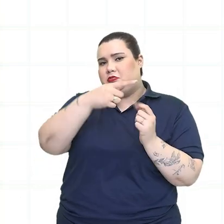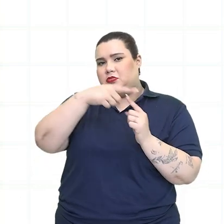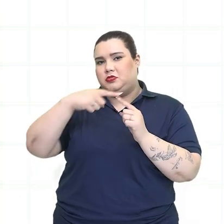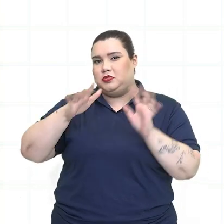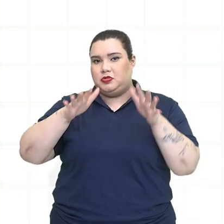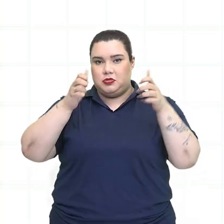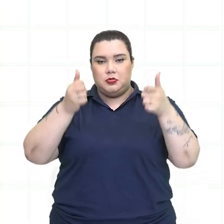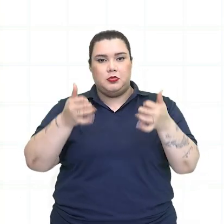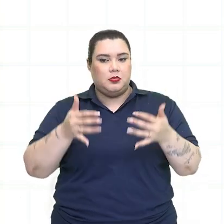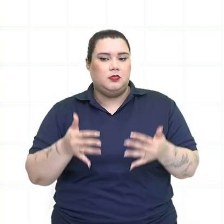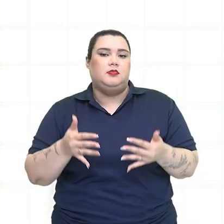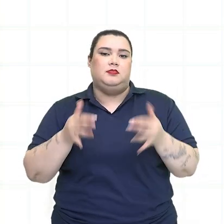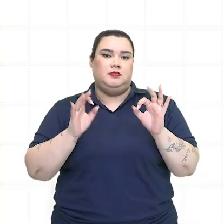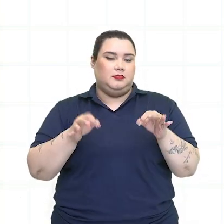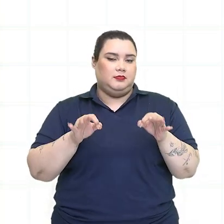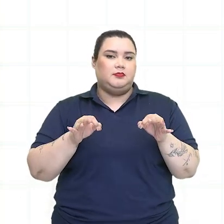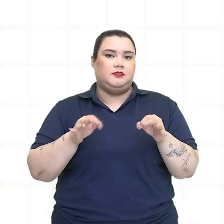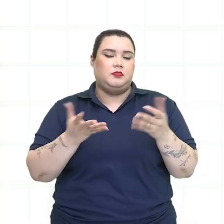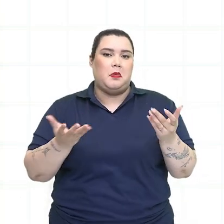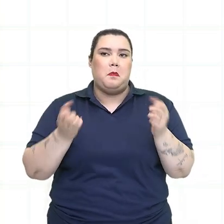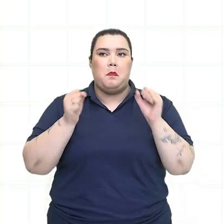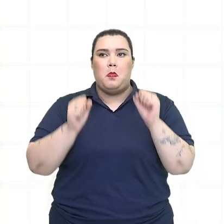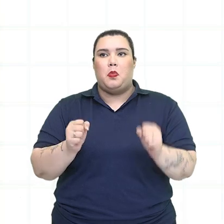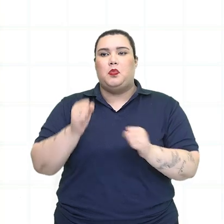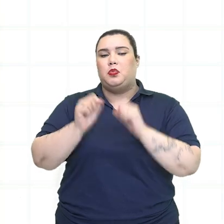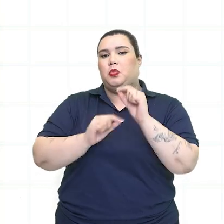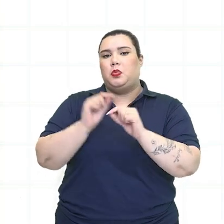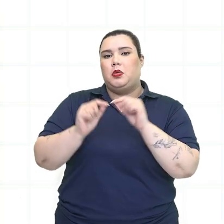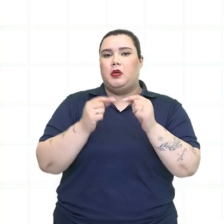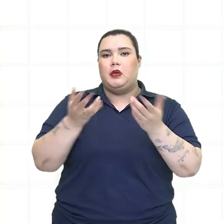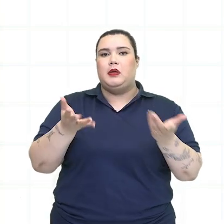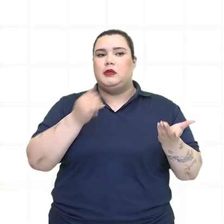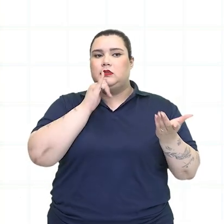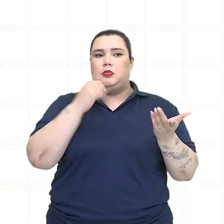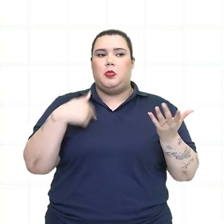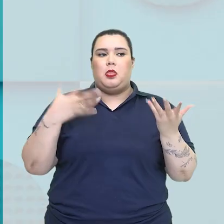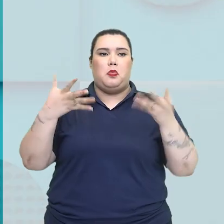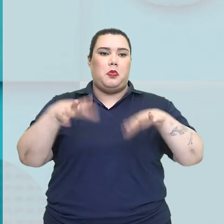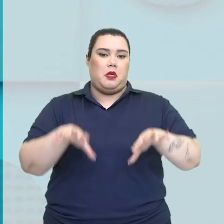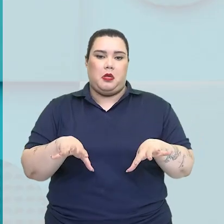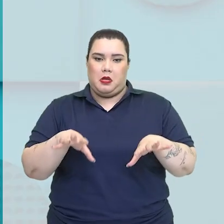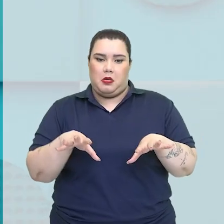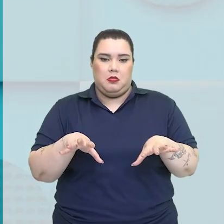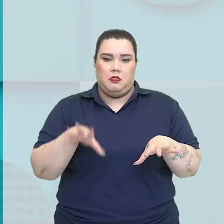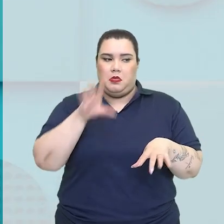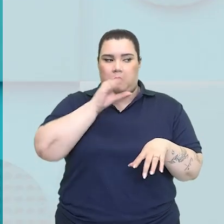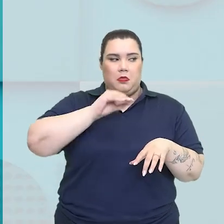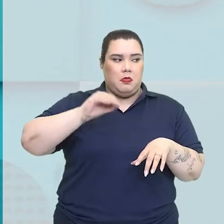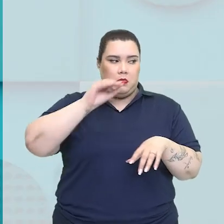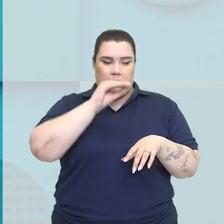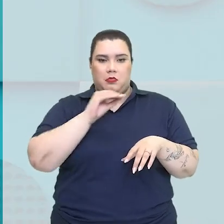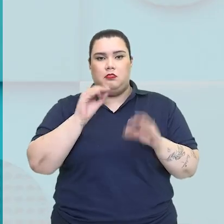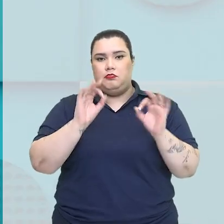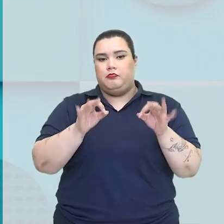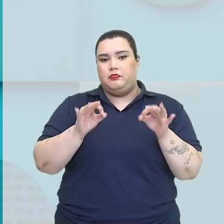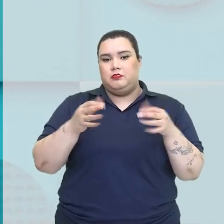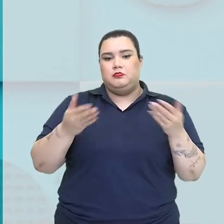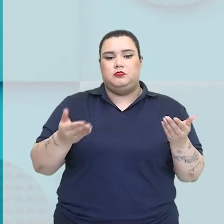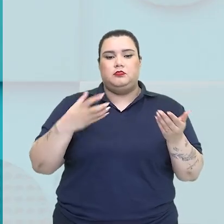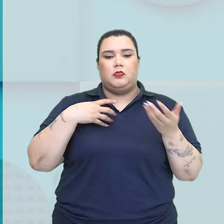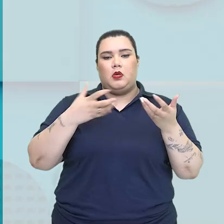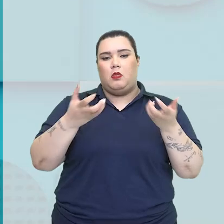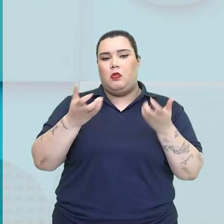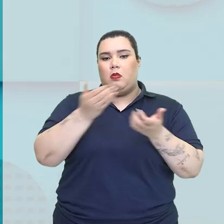eu disse para vocês, né? Pode ser que eu não queira mesmo falar, eu